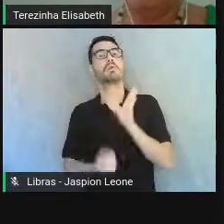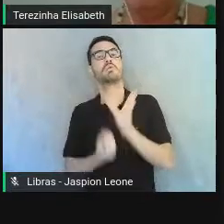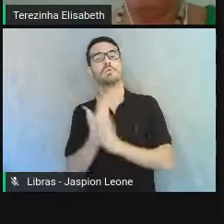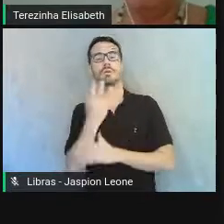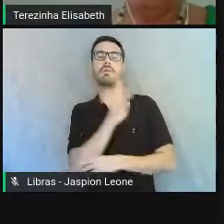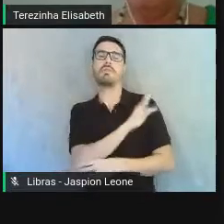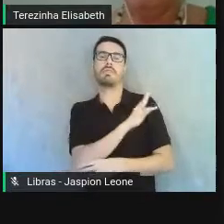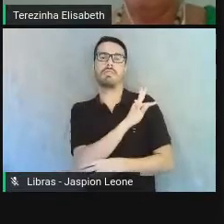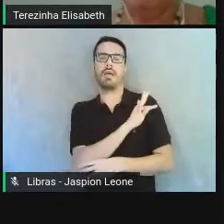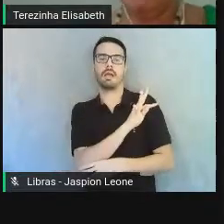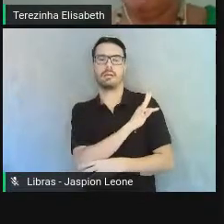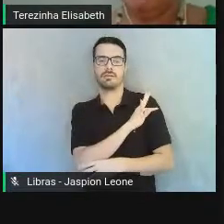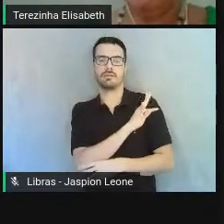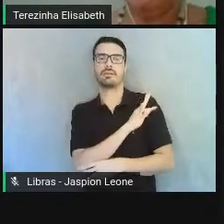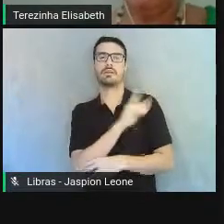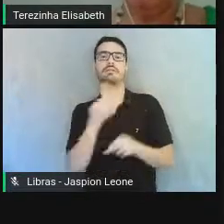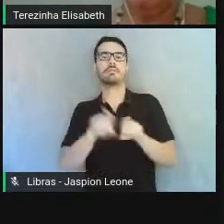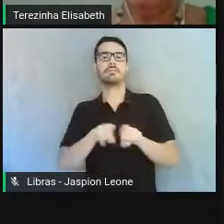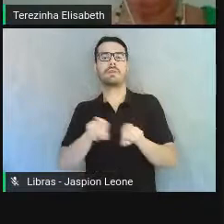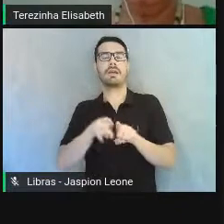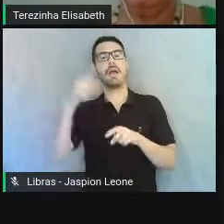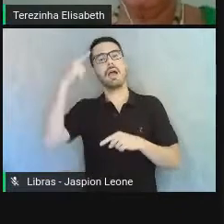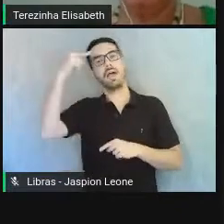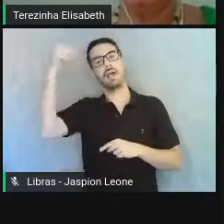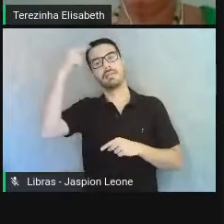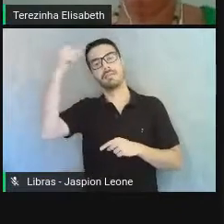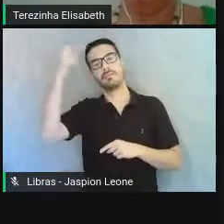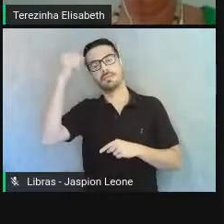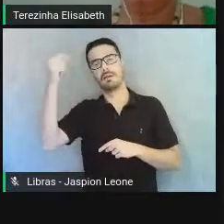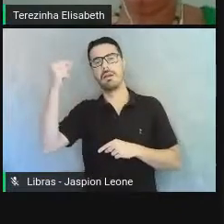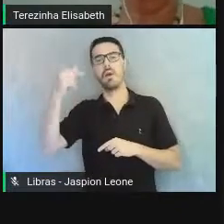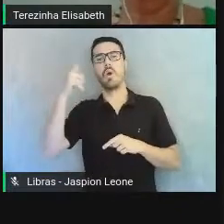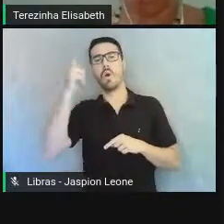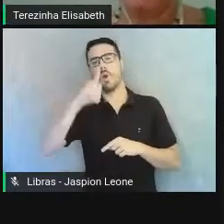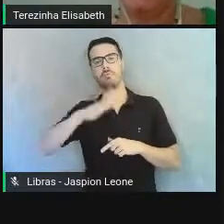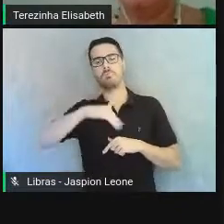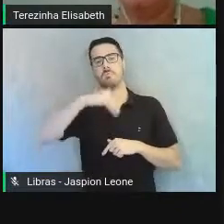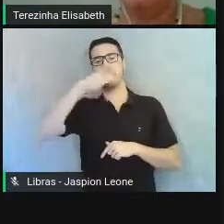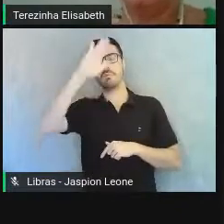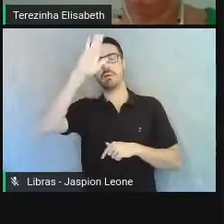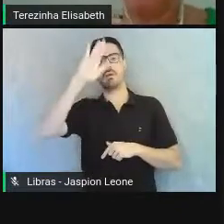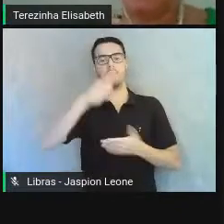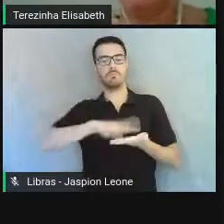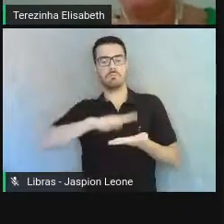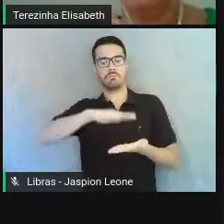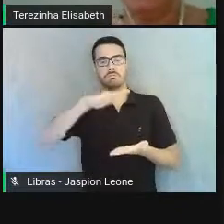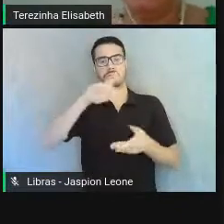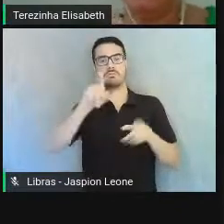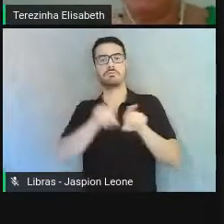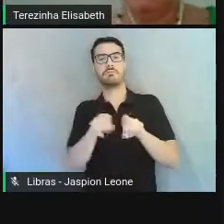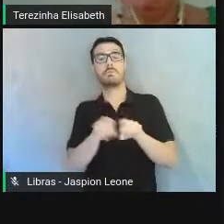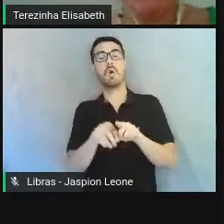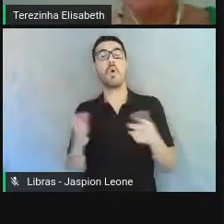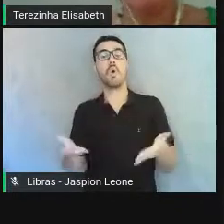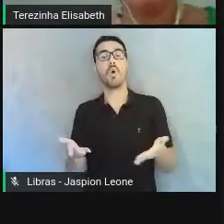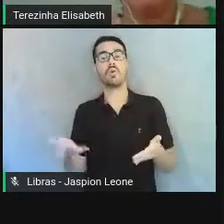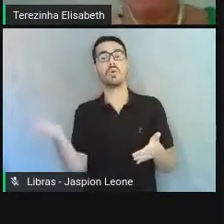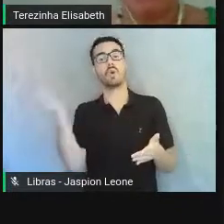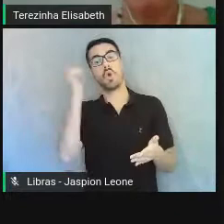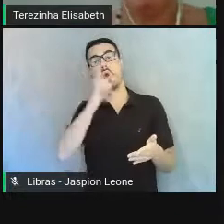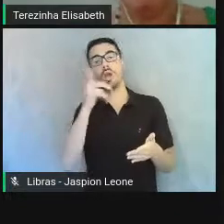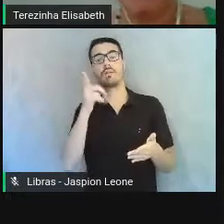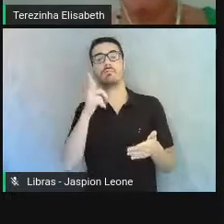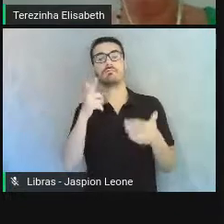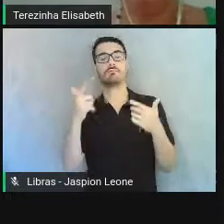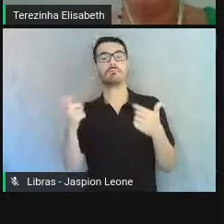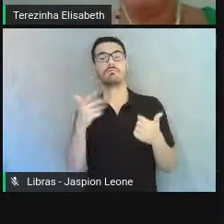fazendo um volume importante e levando e sendo bastante considerados nas atuais avaliações da